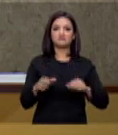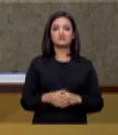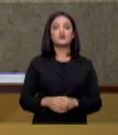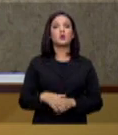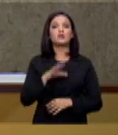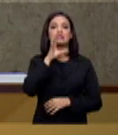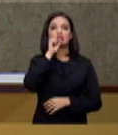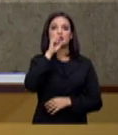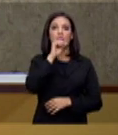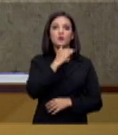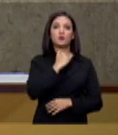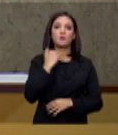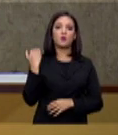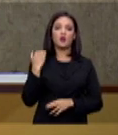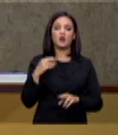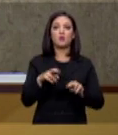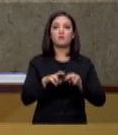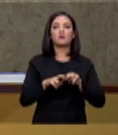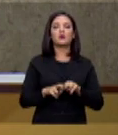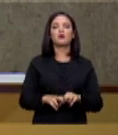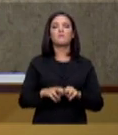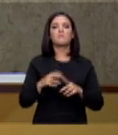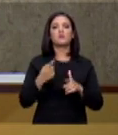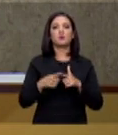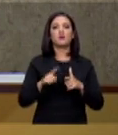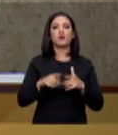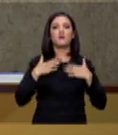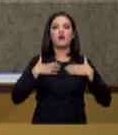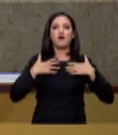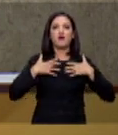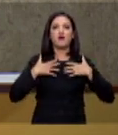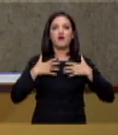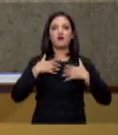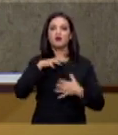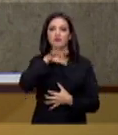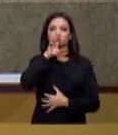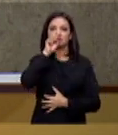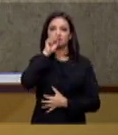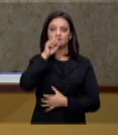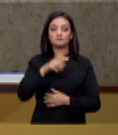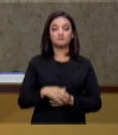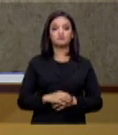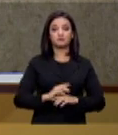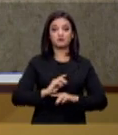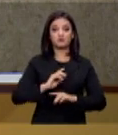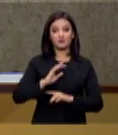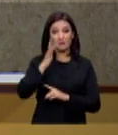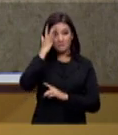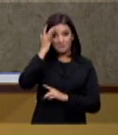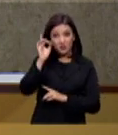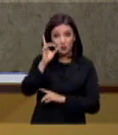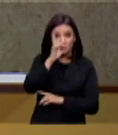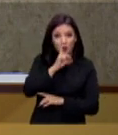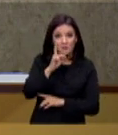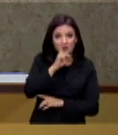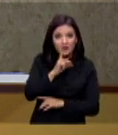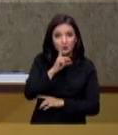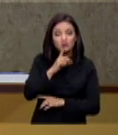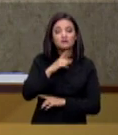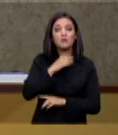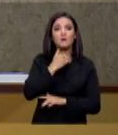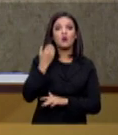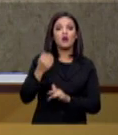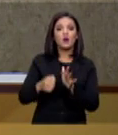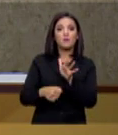de complicações respiratórias. No domingo, faleceu o primeiro